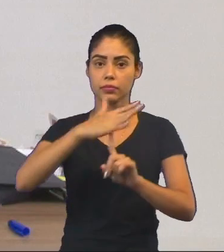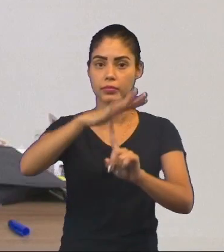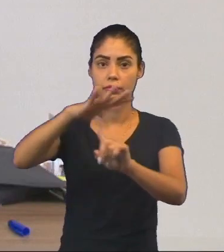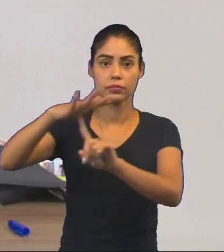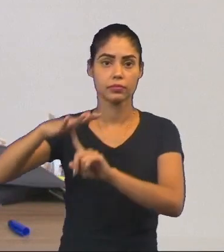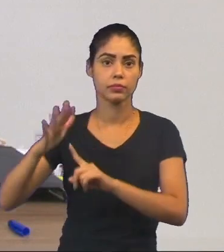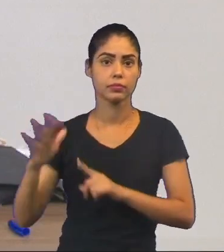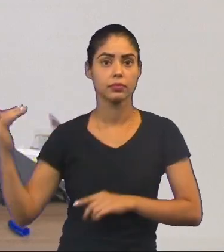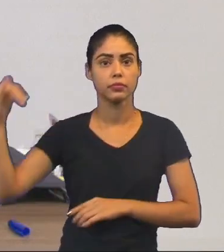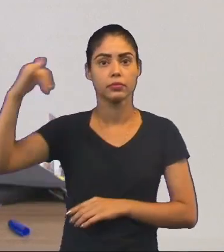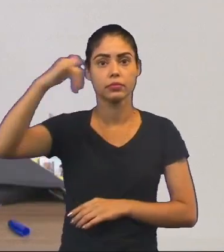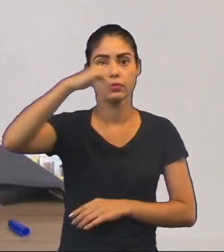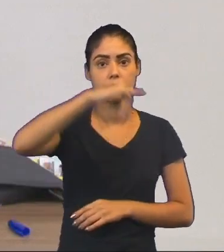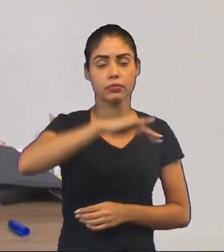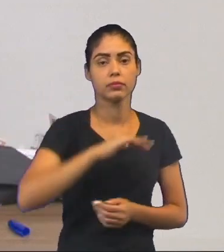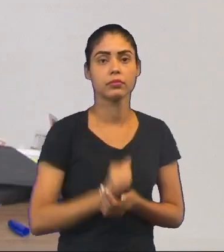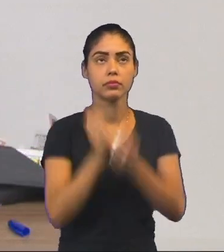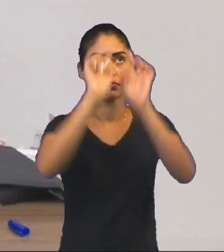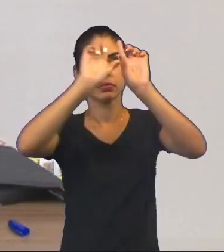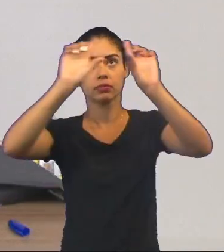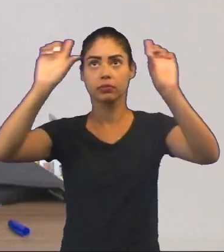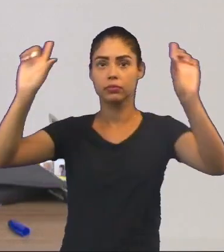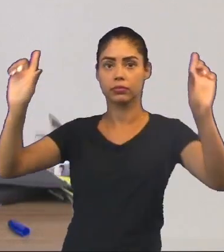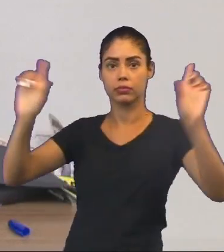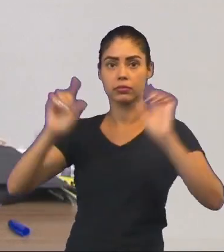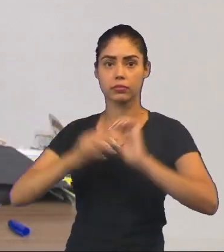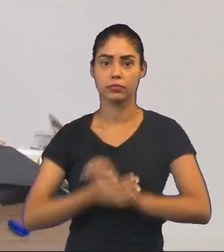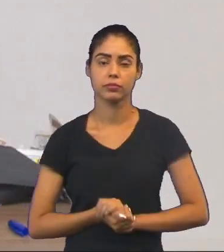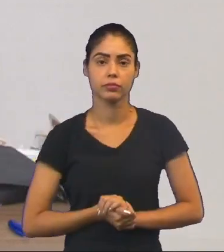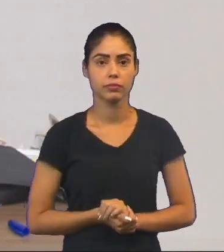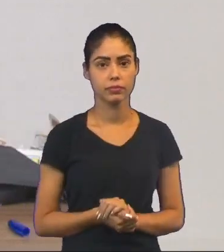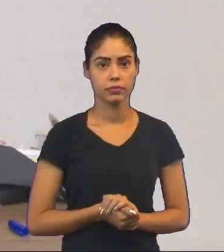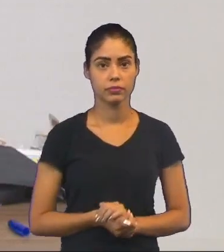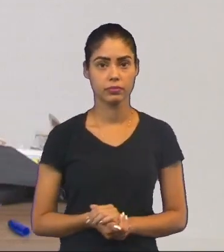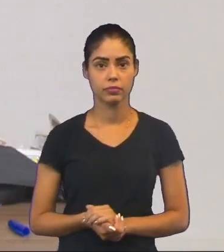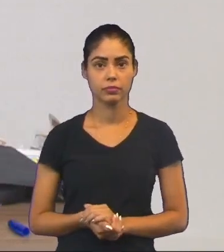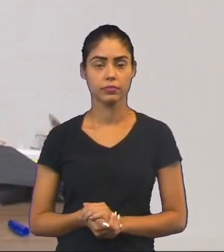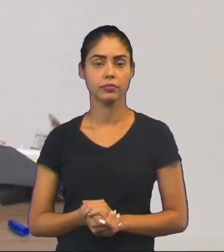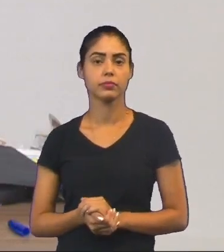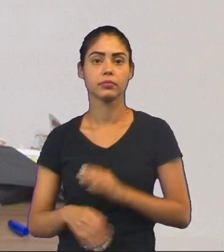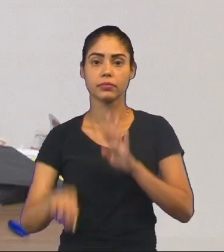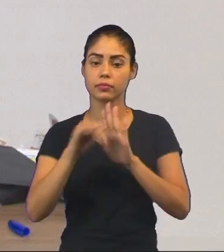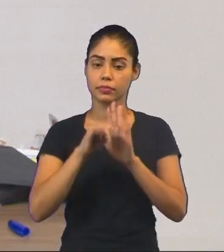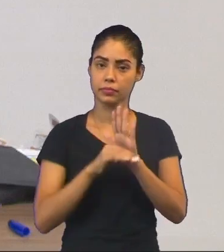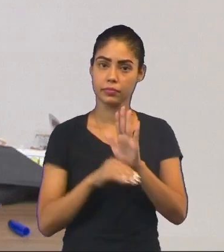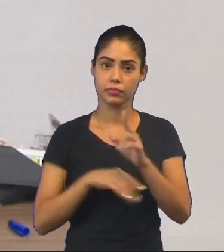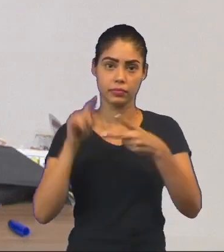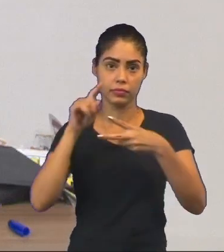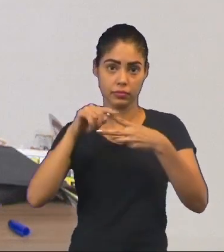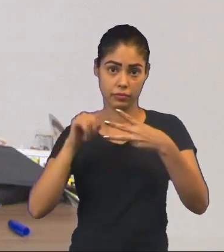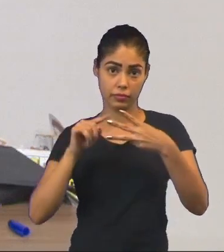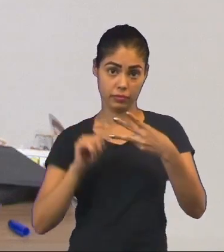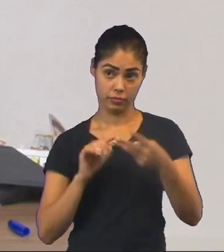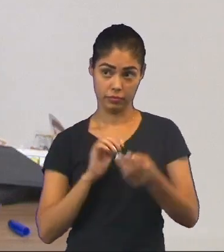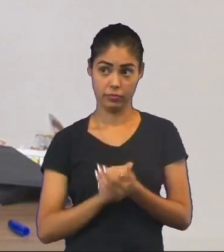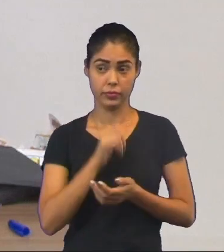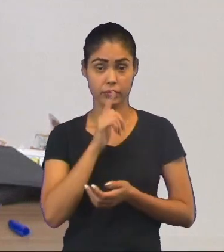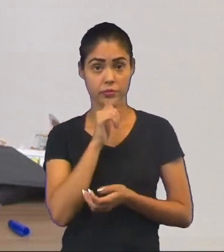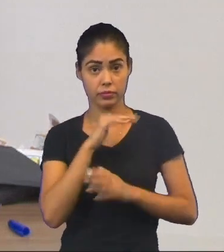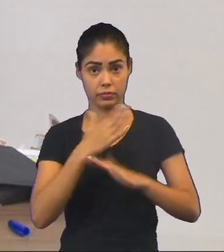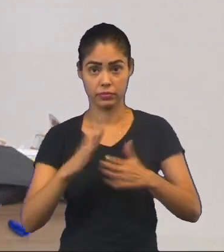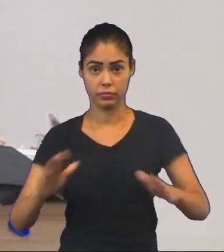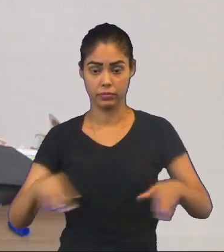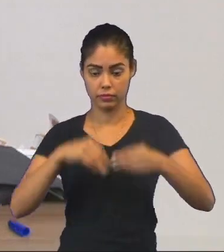são aqueles que se deslocam no ar. Então, os meios de transporte são classificados em 3 tipos: